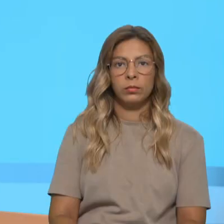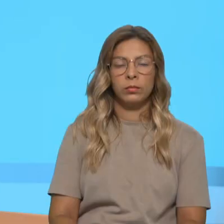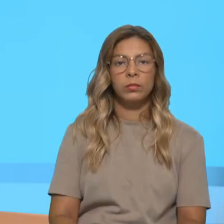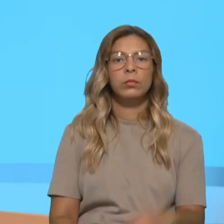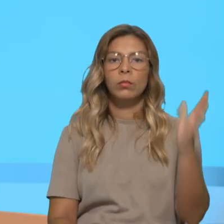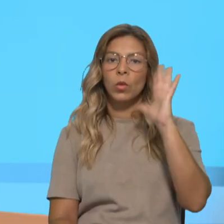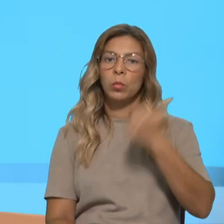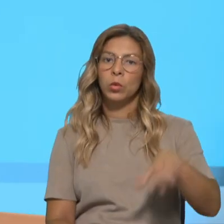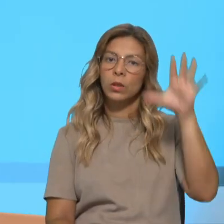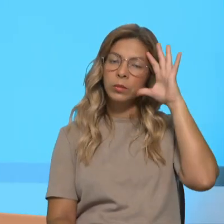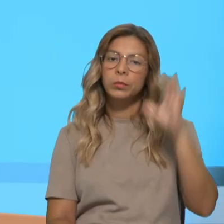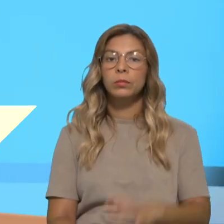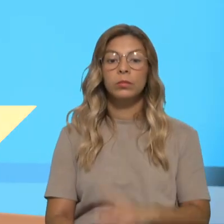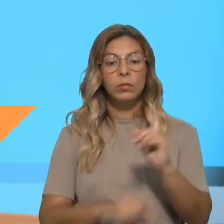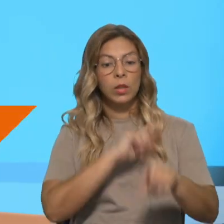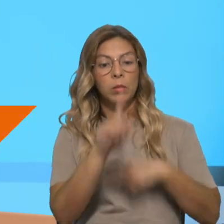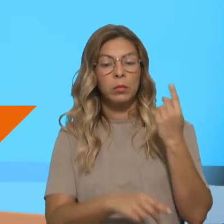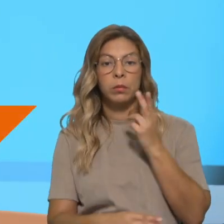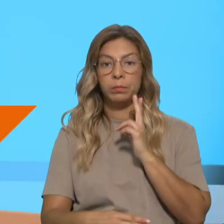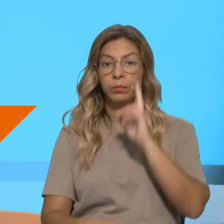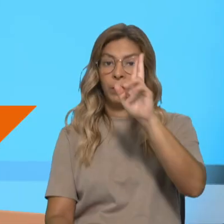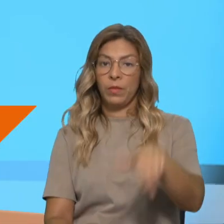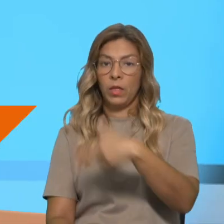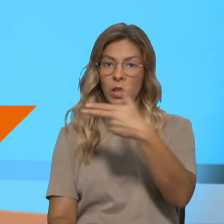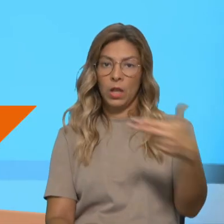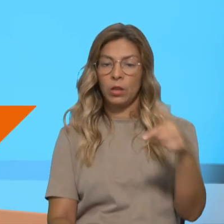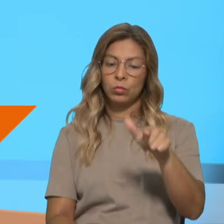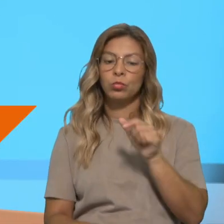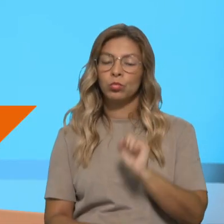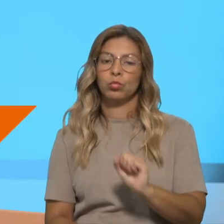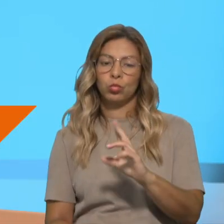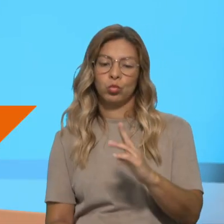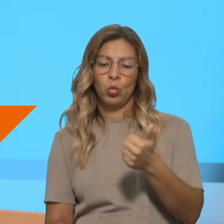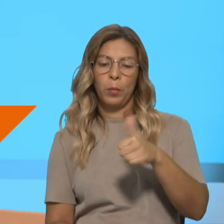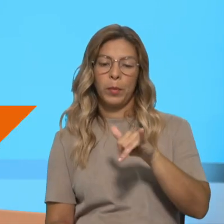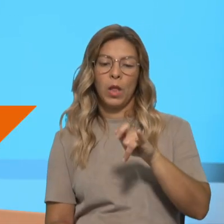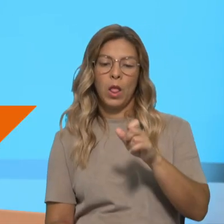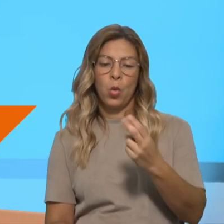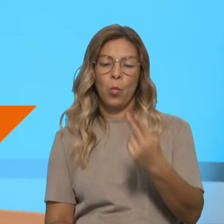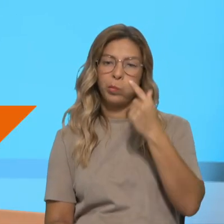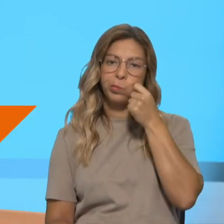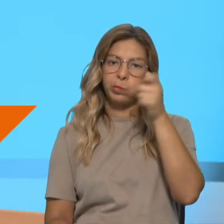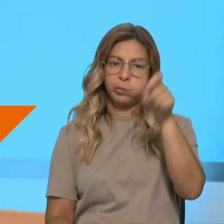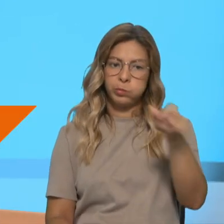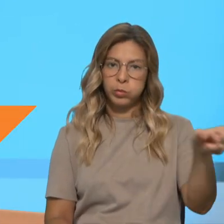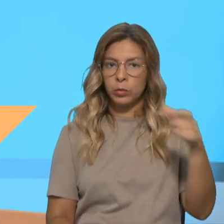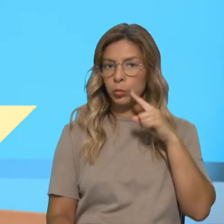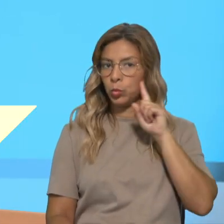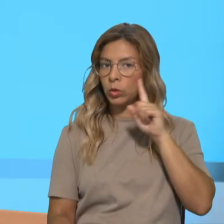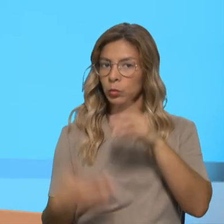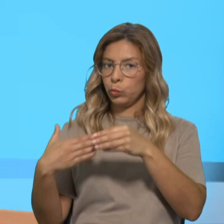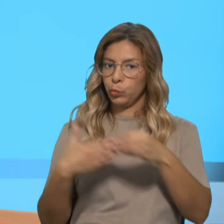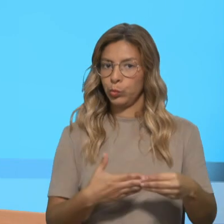Olá, muito boa tarde. Amanhã no Vaticano assinala-se o Jubileu dos Governantes. Ali estarão alguns responsáveis de